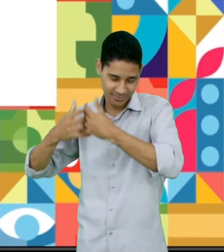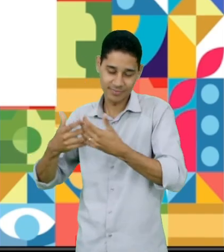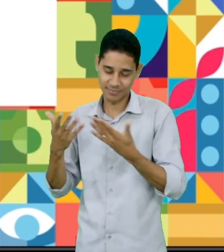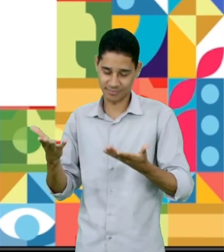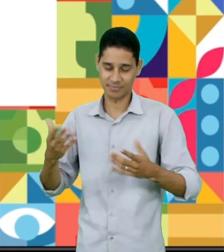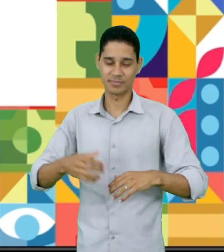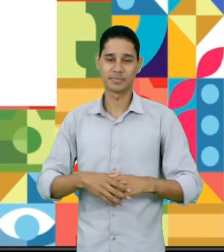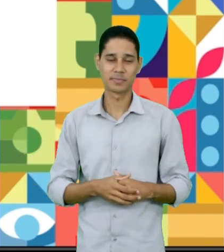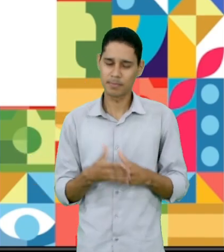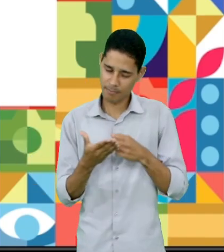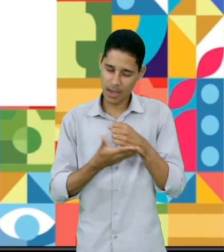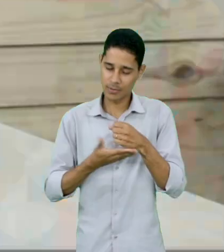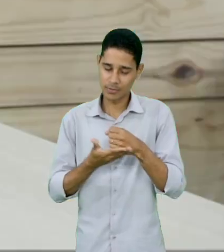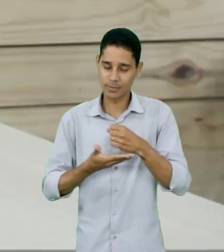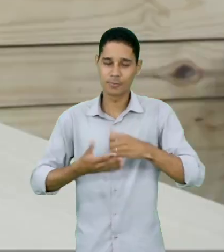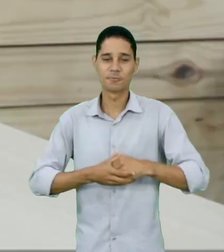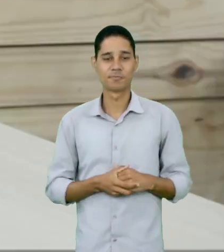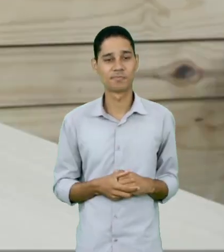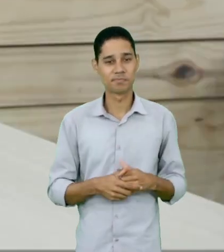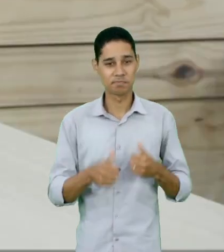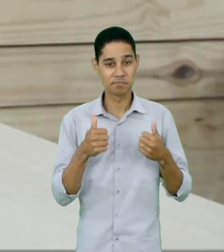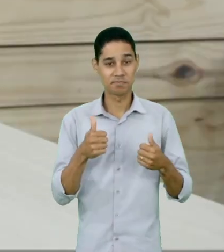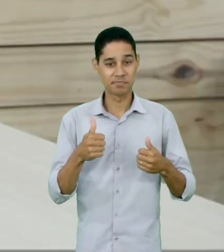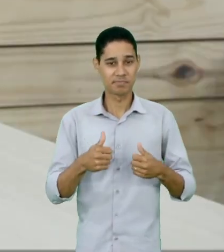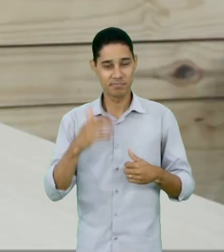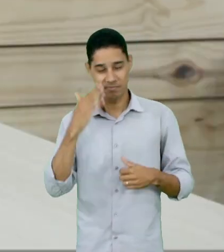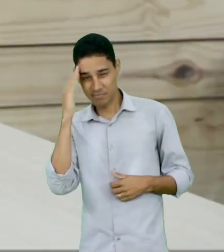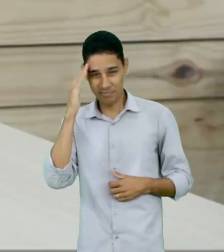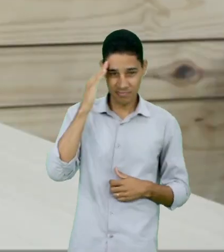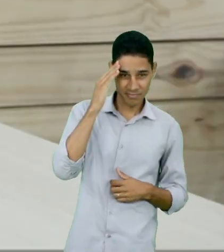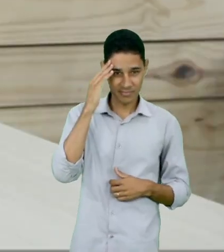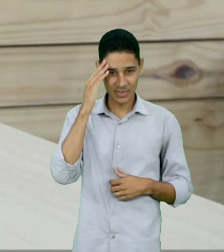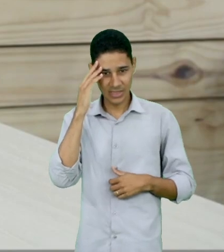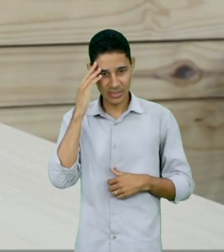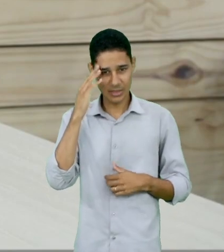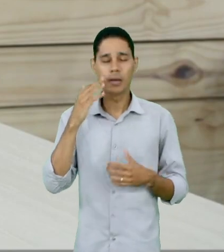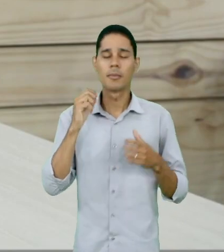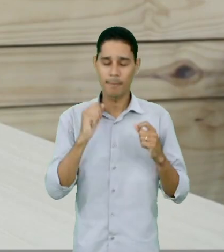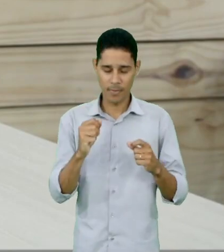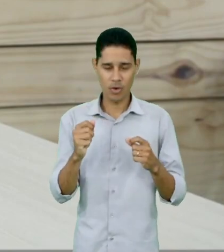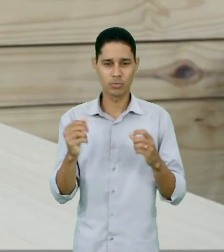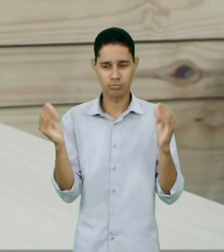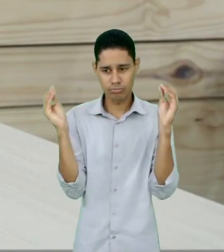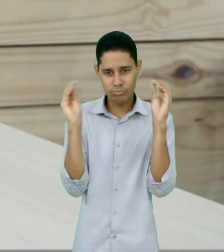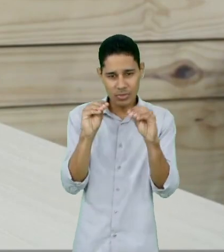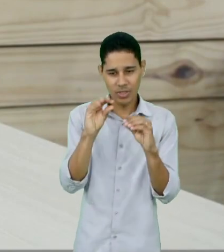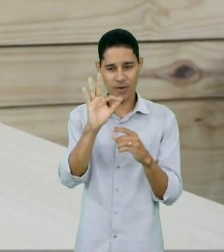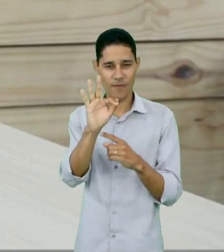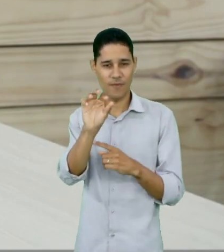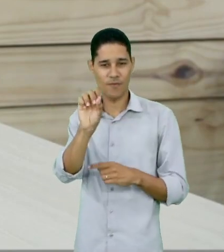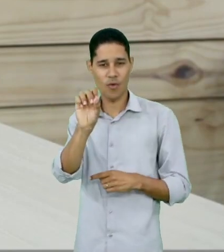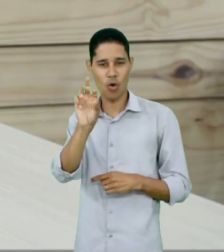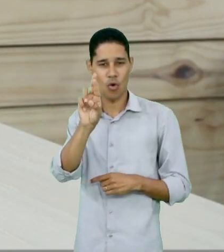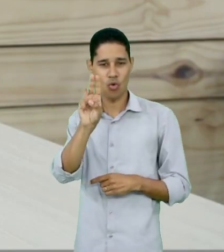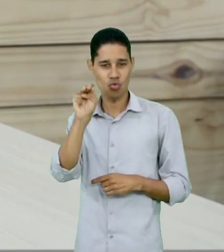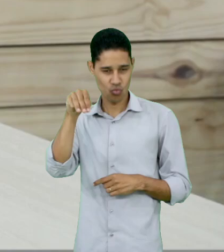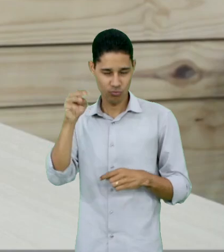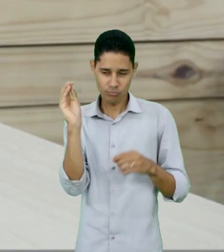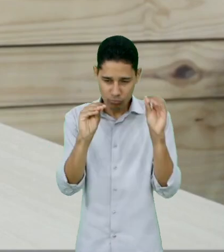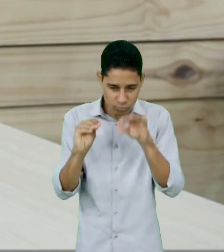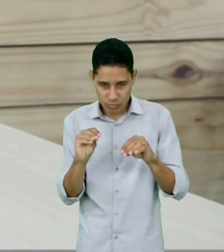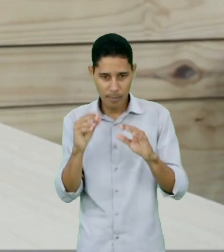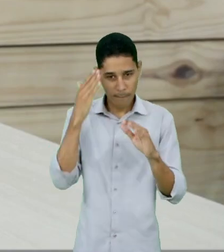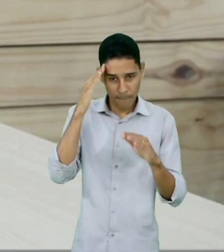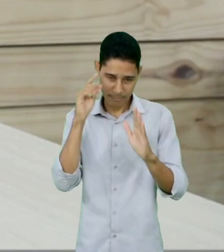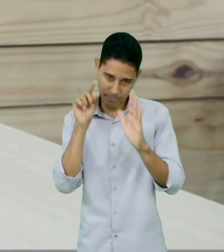assim, beleza? Se tiver dúvida aí, não esqueça de escrever no fórum. Vamos lá. A web nos dias de